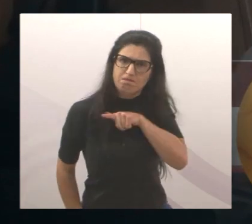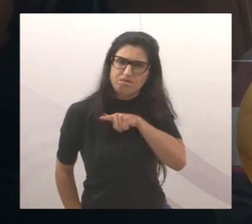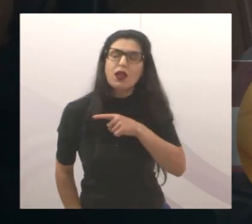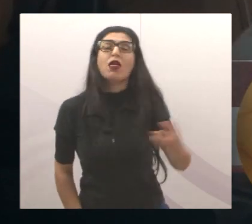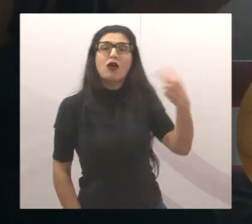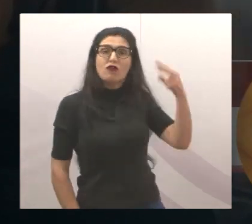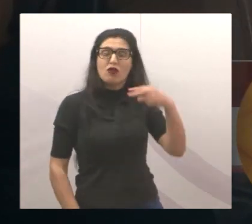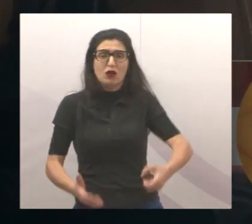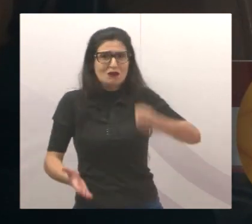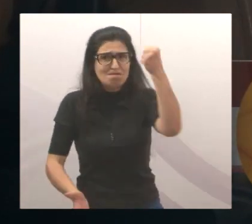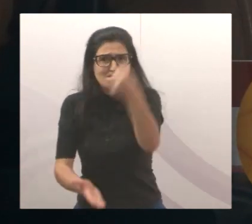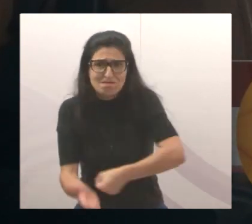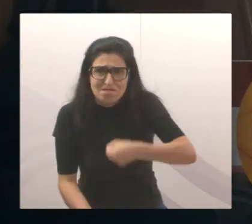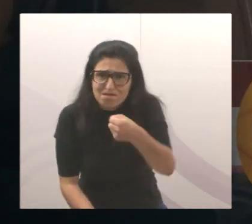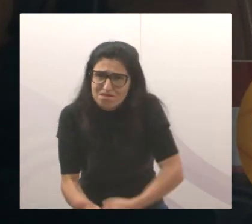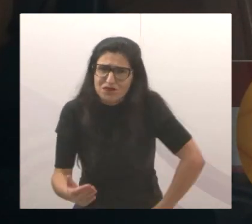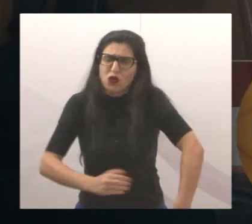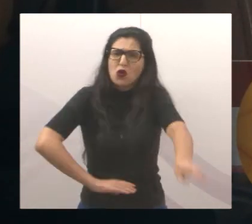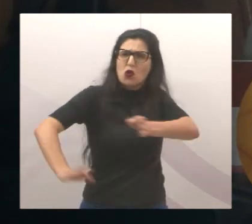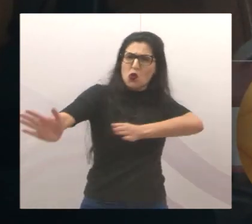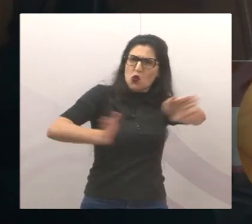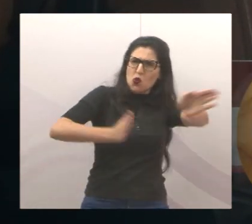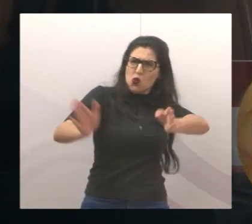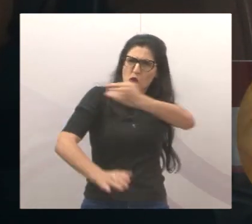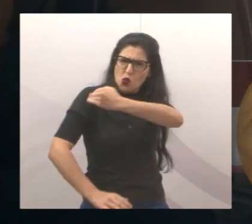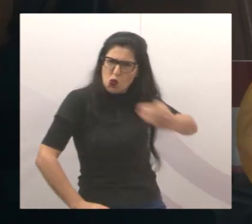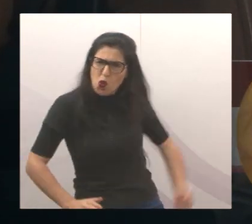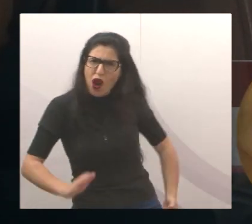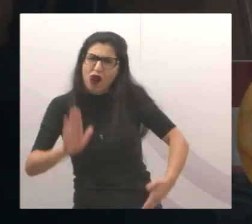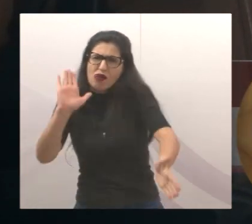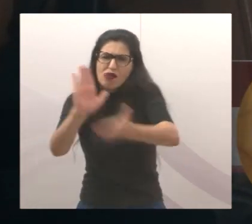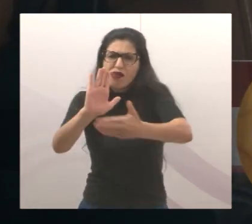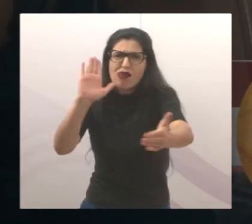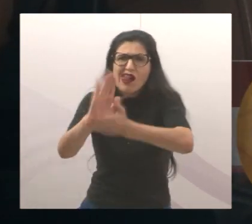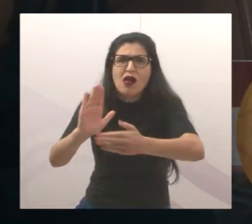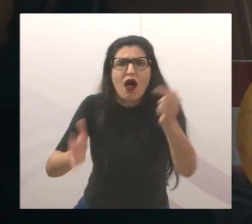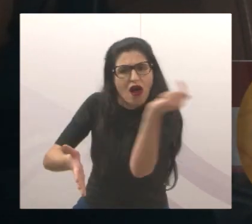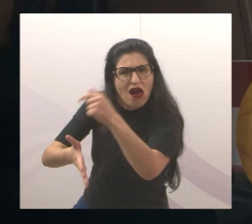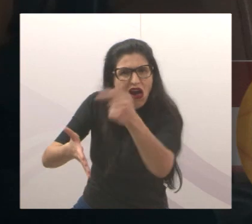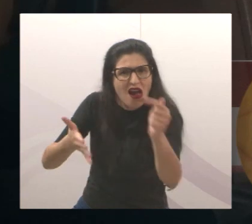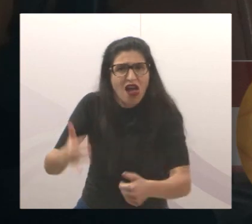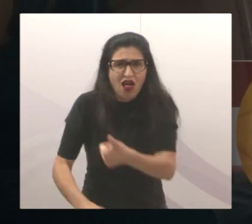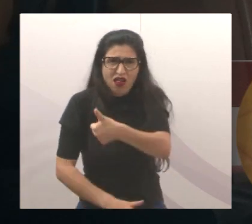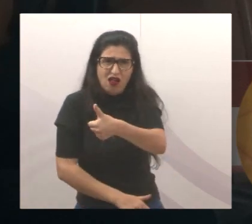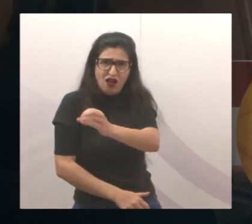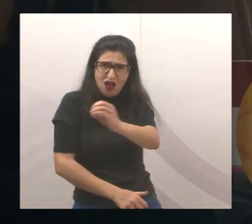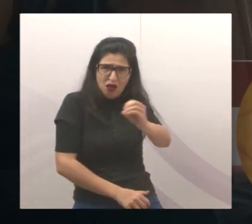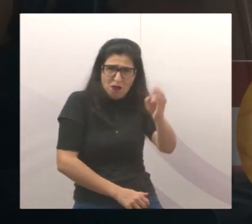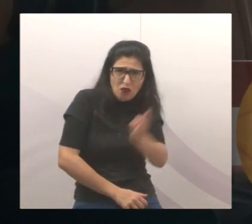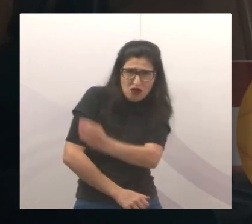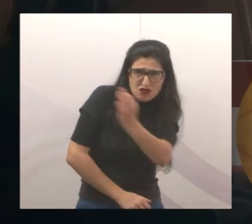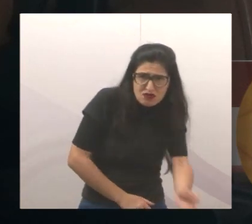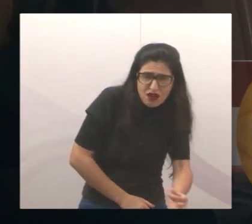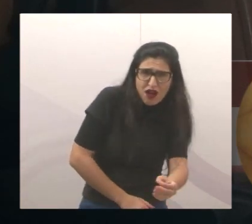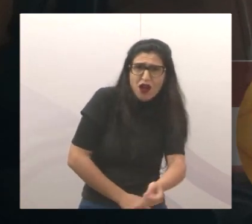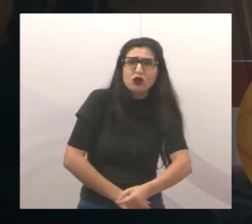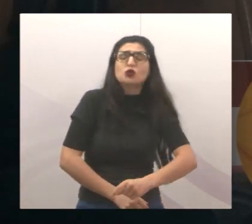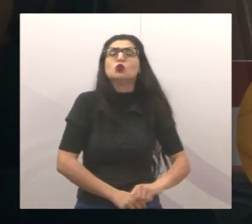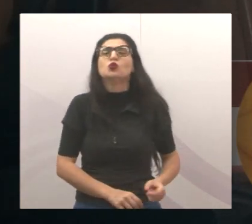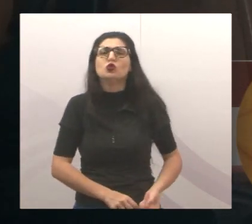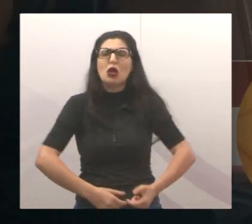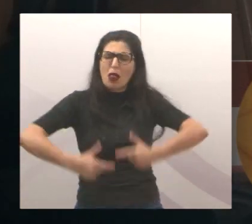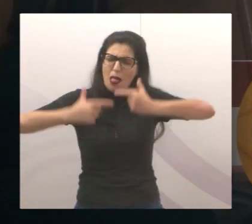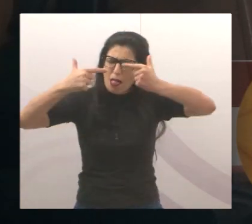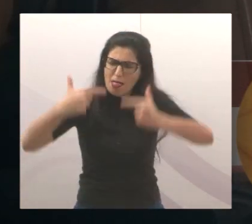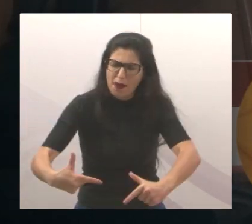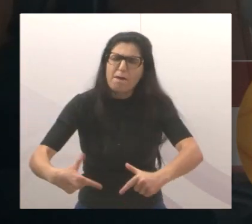vou cobrar o programa de governo do prefeito, que fala aqui que tem que ter 100% de esgoto tratado e coletado no município.